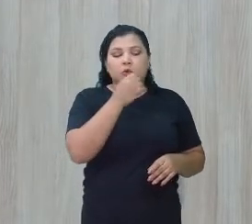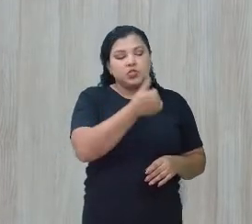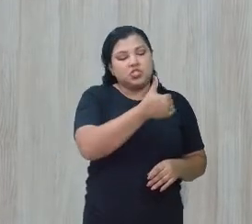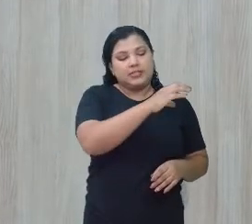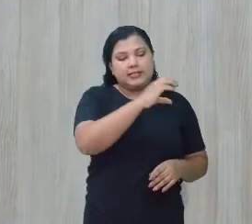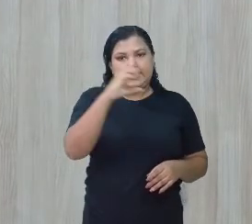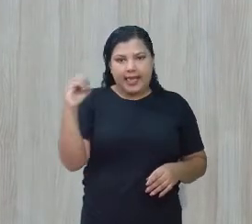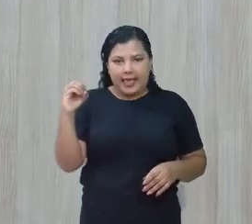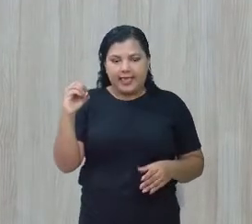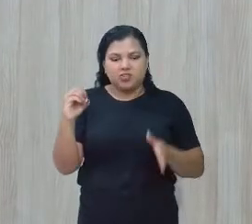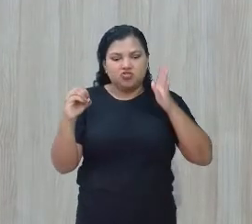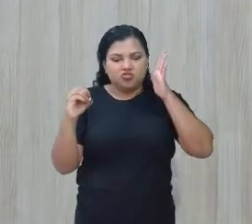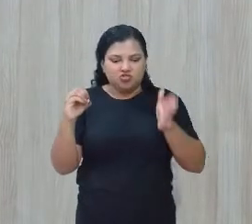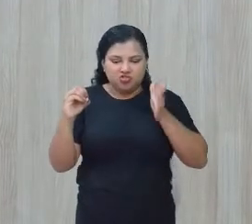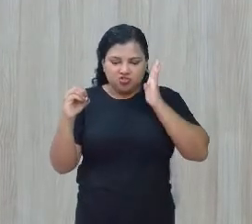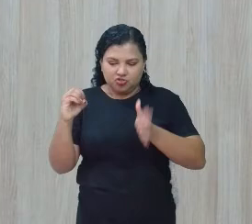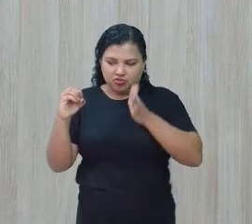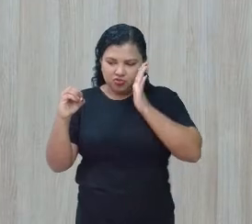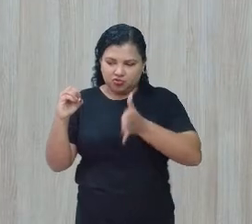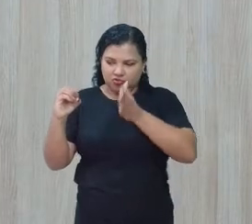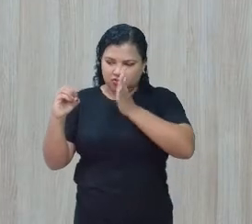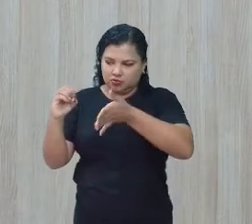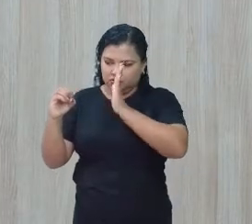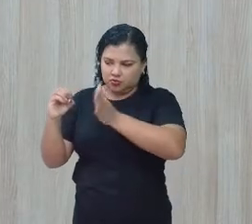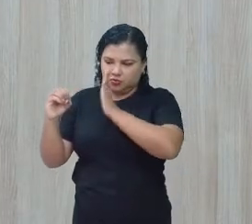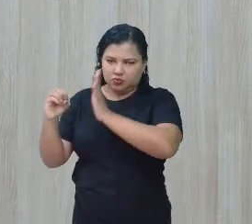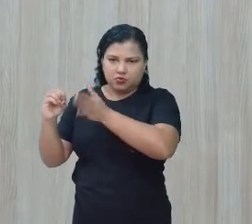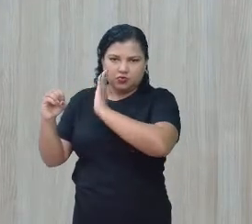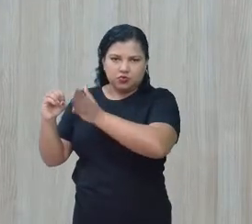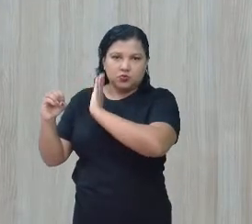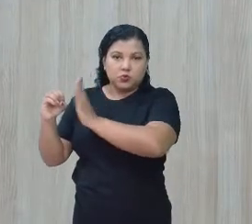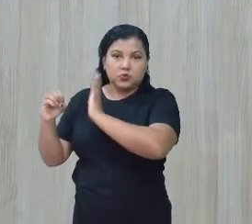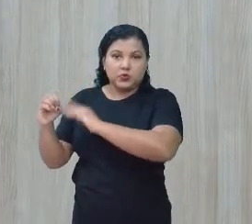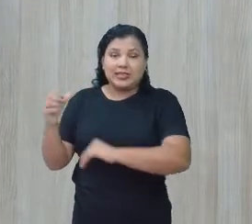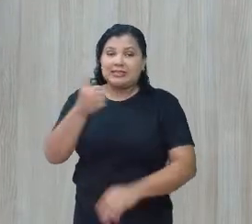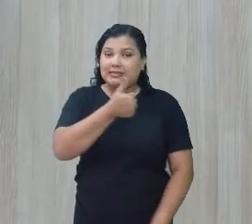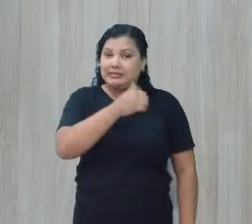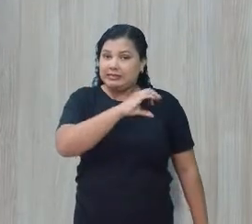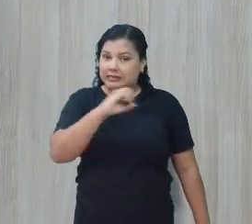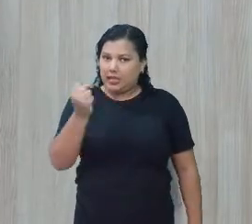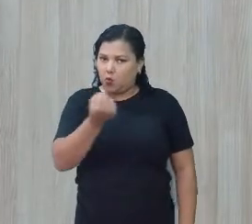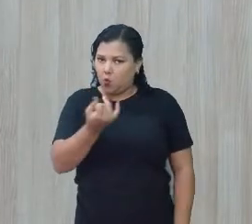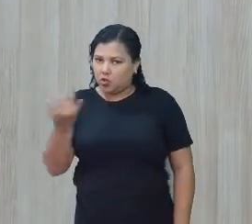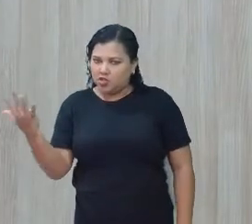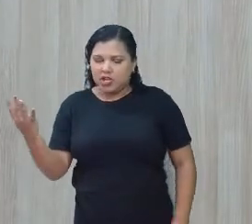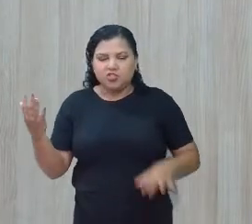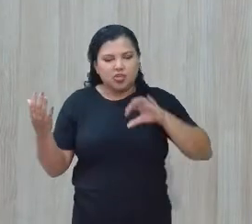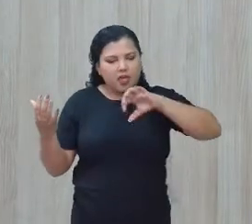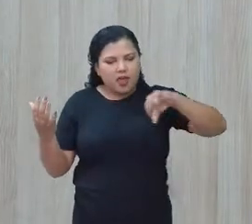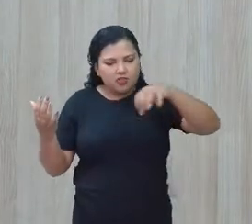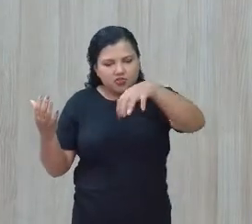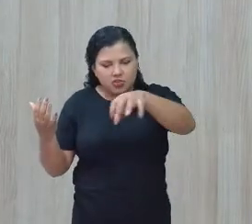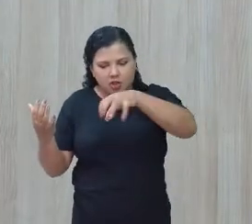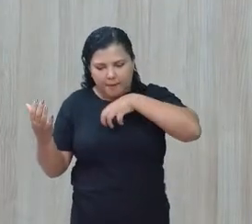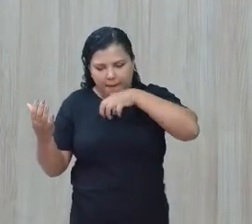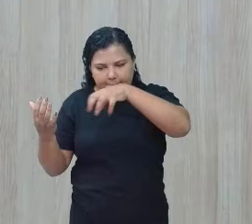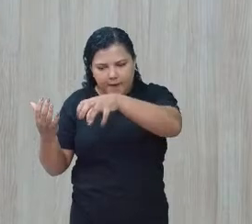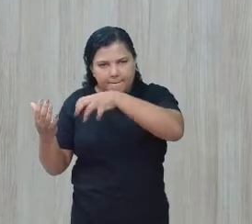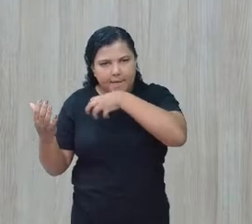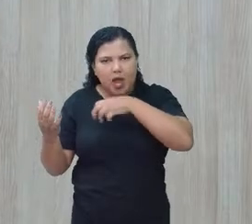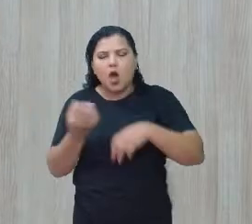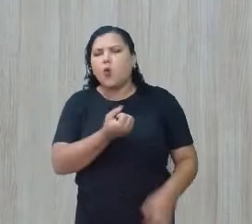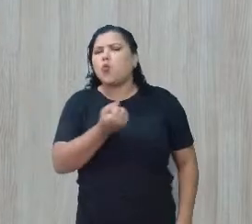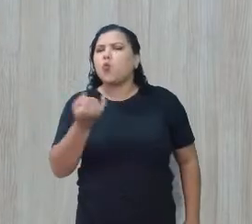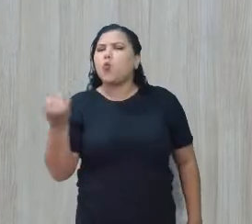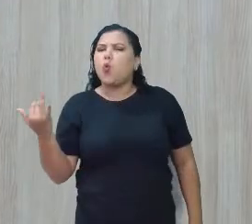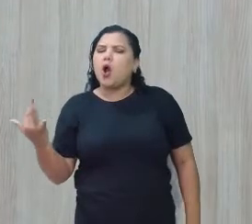está dividindo uma coisa completa em 100 partes e pegando algumas dessas partes. Quantas partes de 100